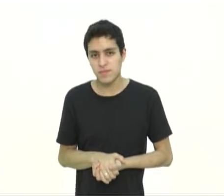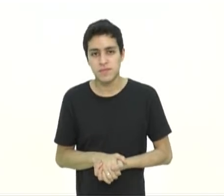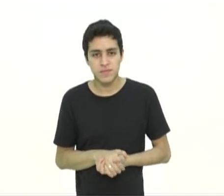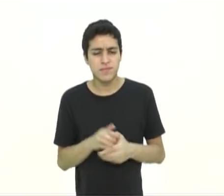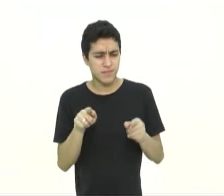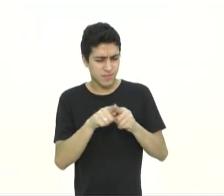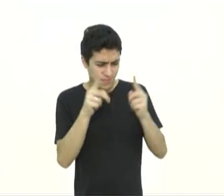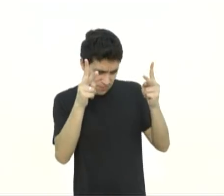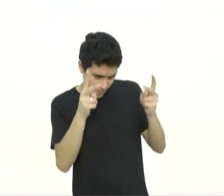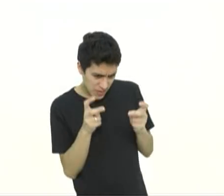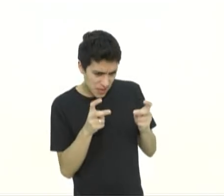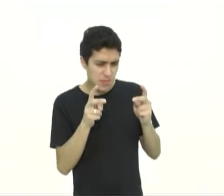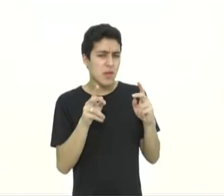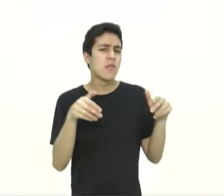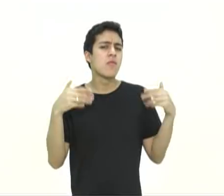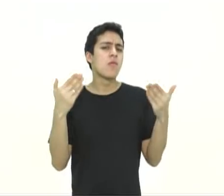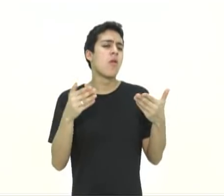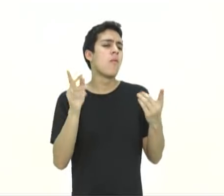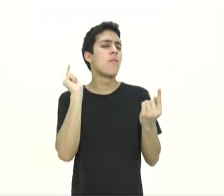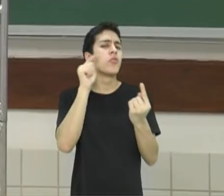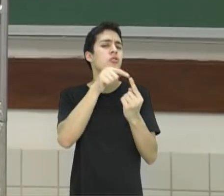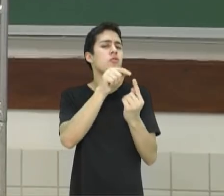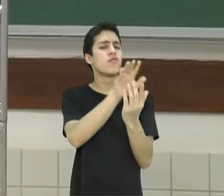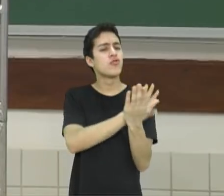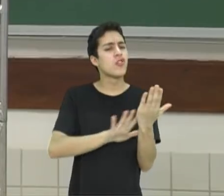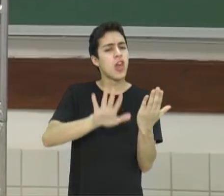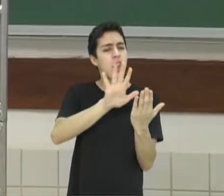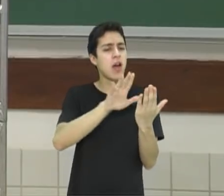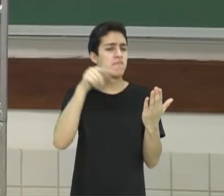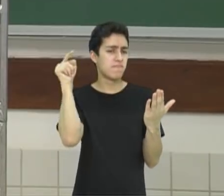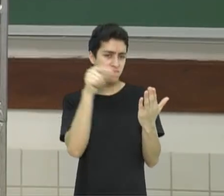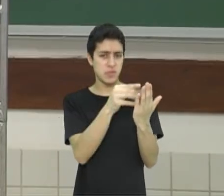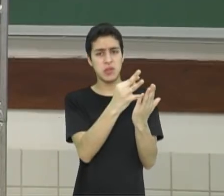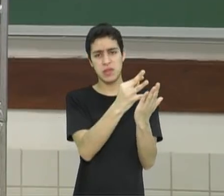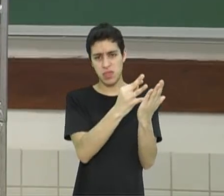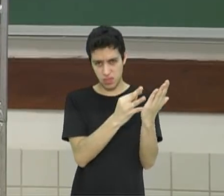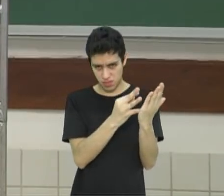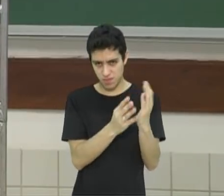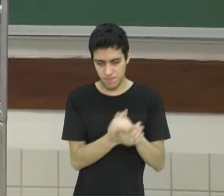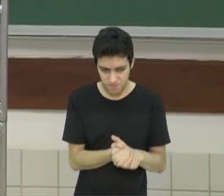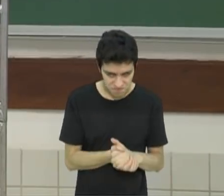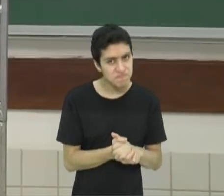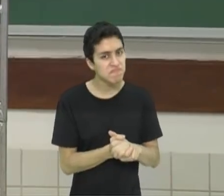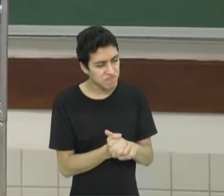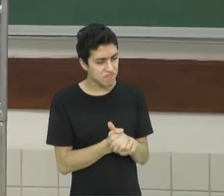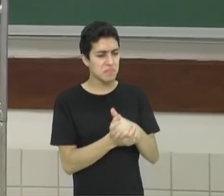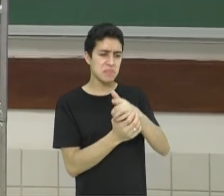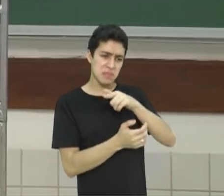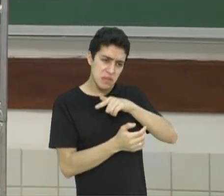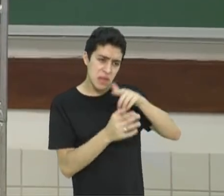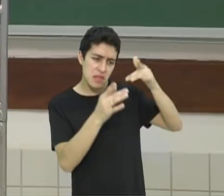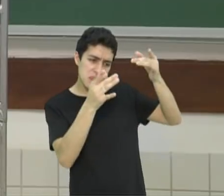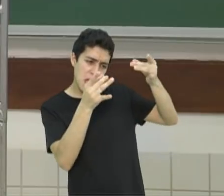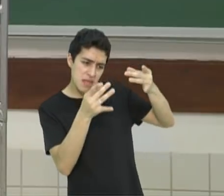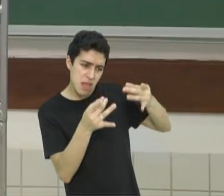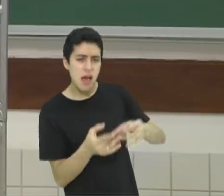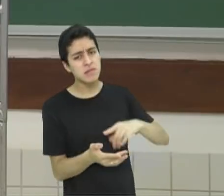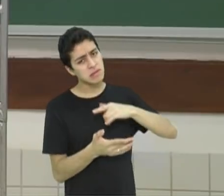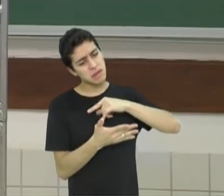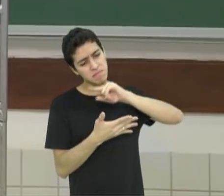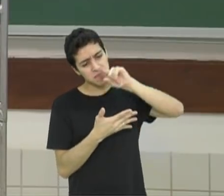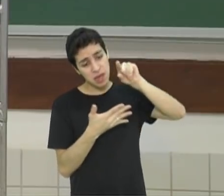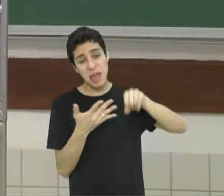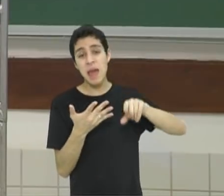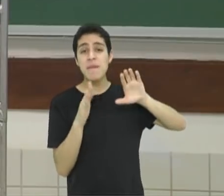o objetivo geral de um texto. Nós verificamos que, apesar de conter alguns detalhes, o